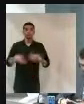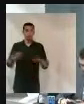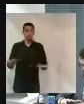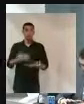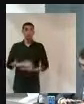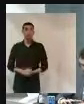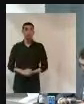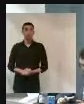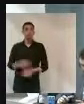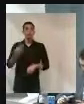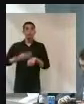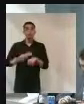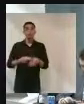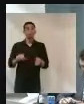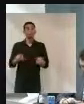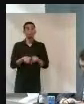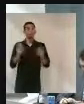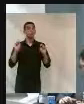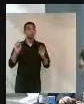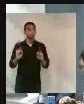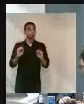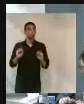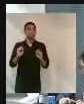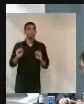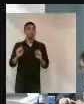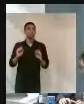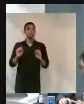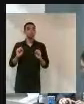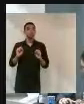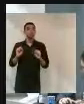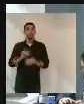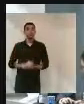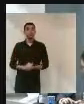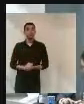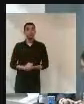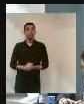O vidro também pode ser, o vidro de aterro sanitário também pode ser um vidro